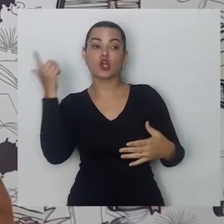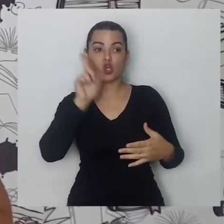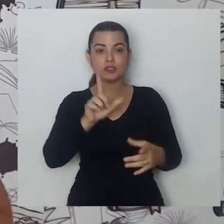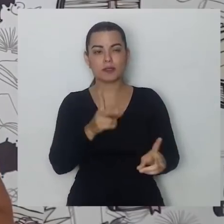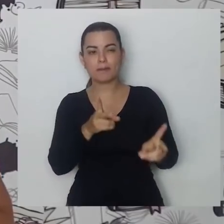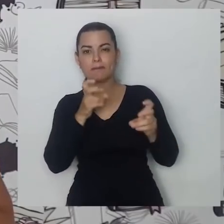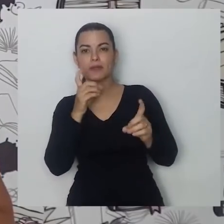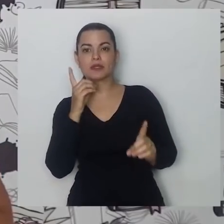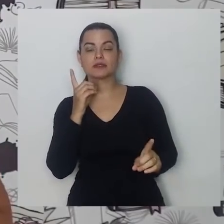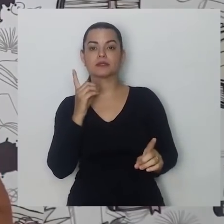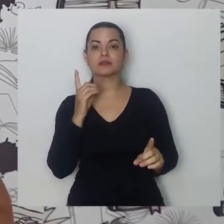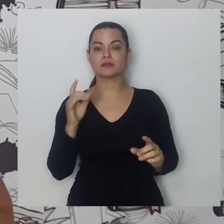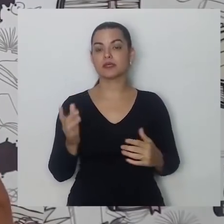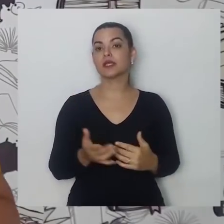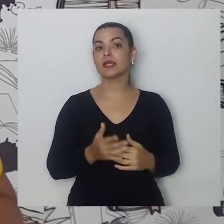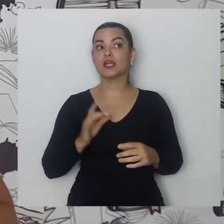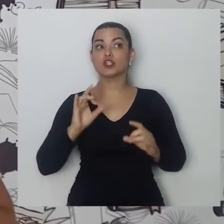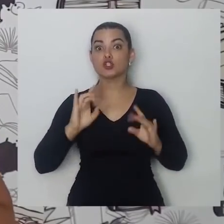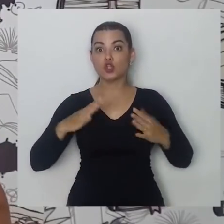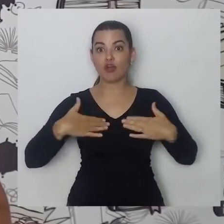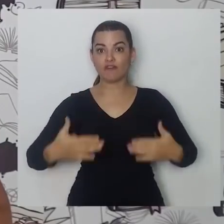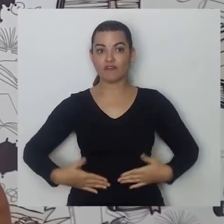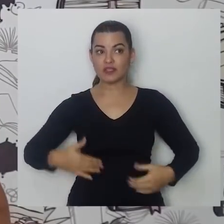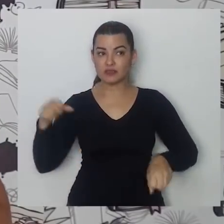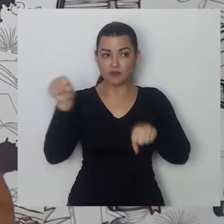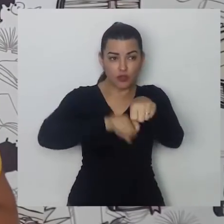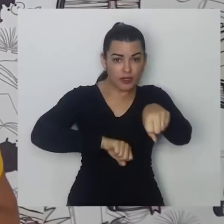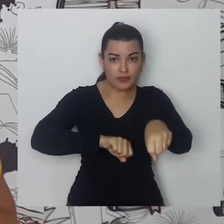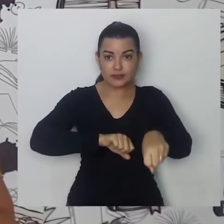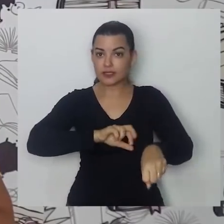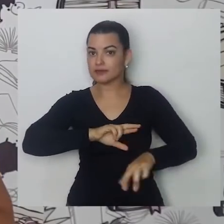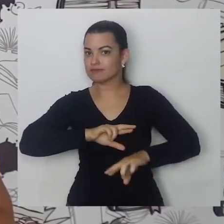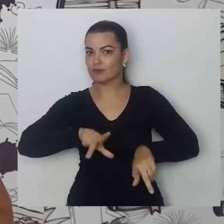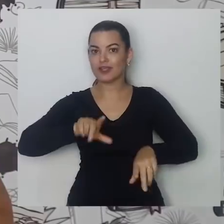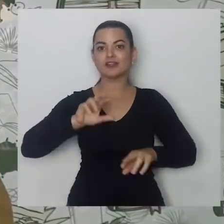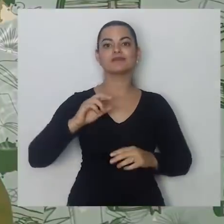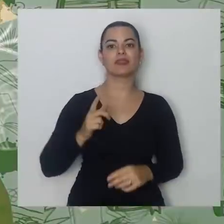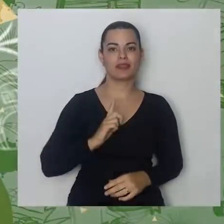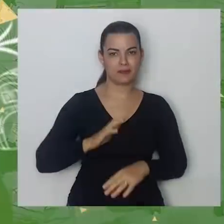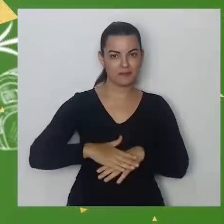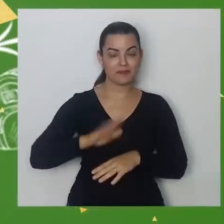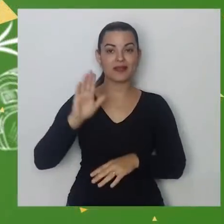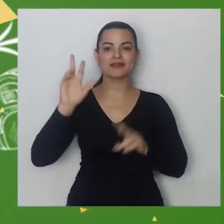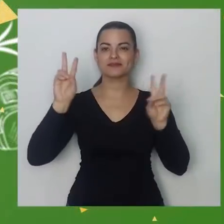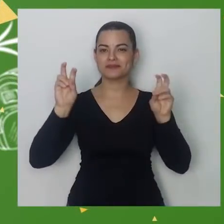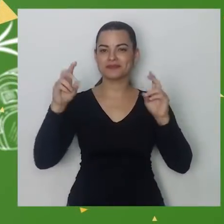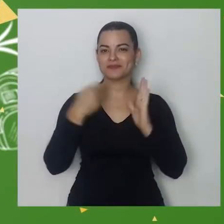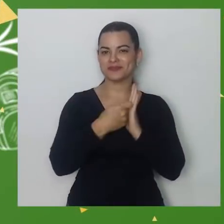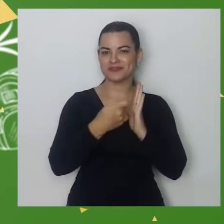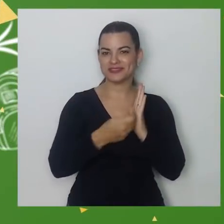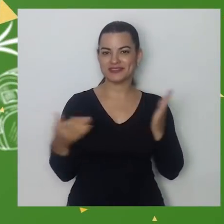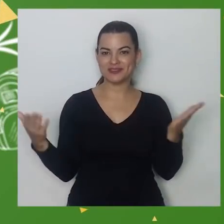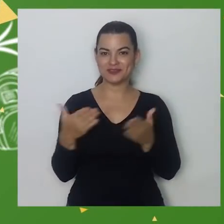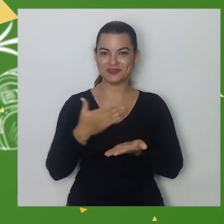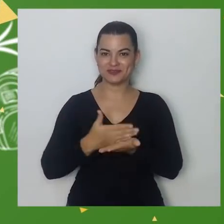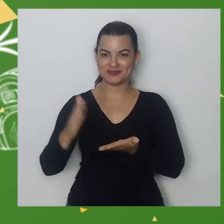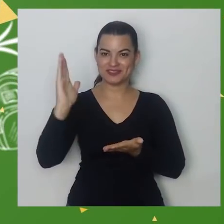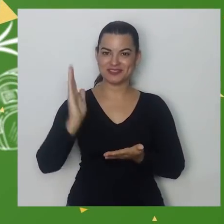apenas relacionadas à violência física. Anotem aí o nosso tema de hoje que nós já vamos